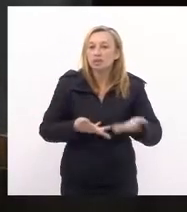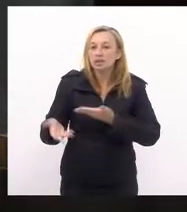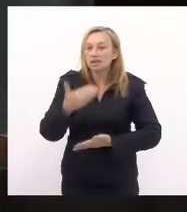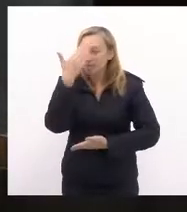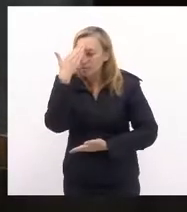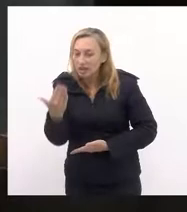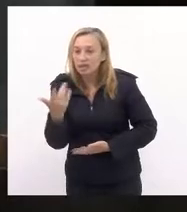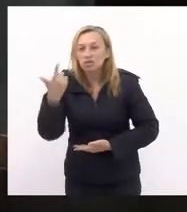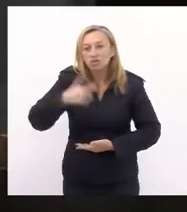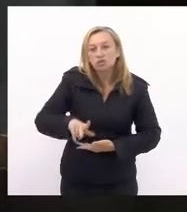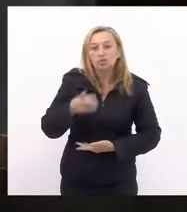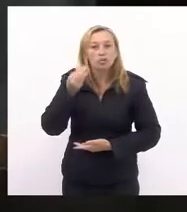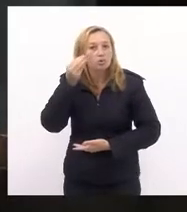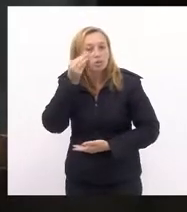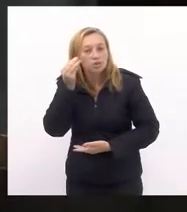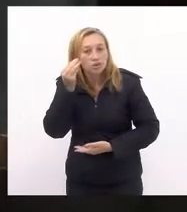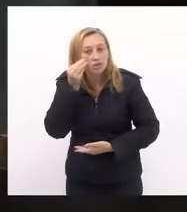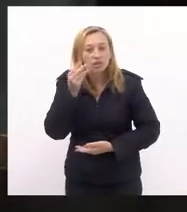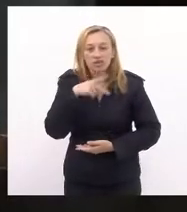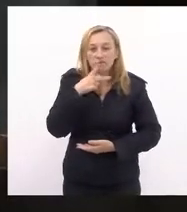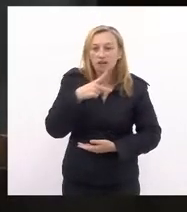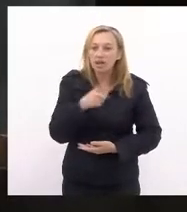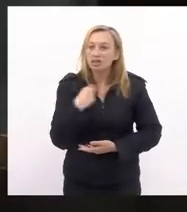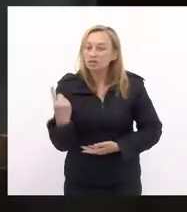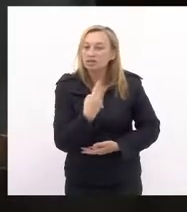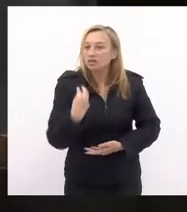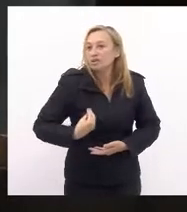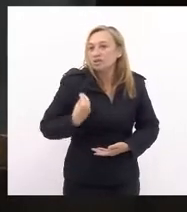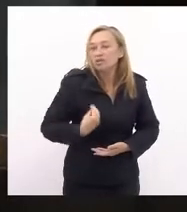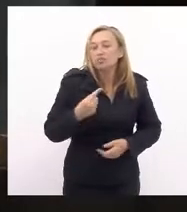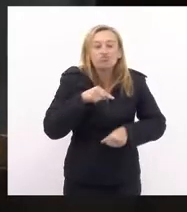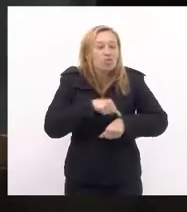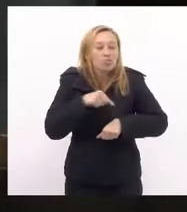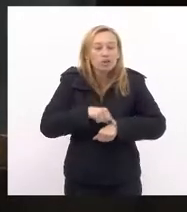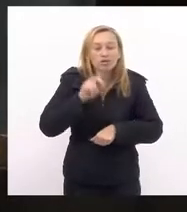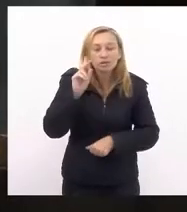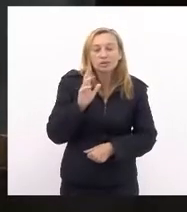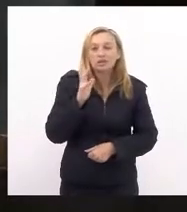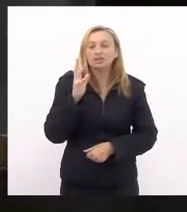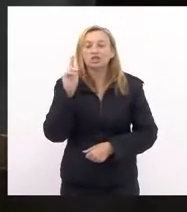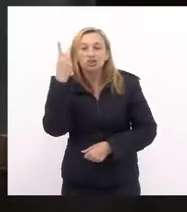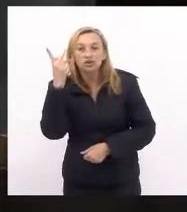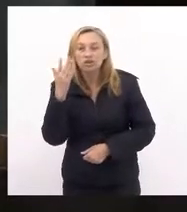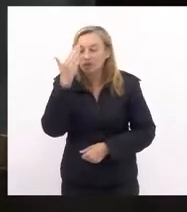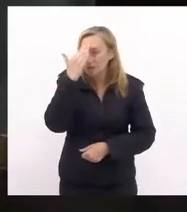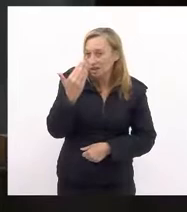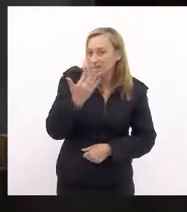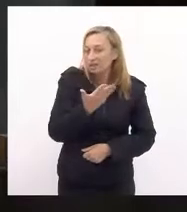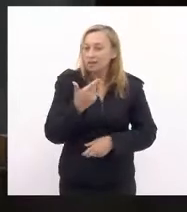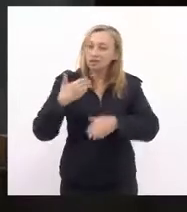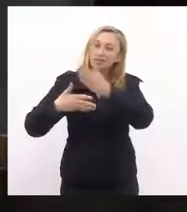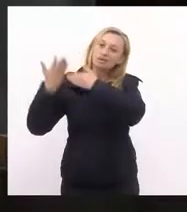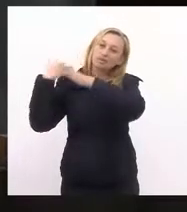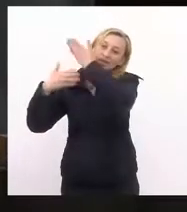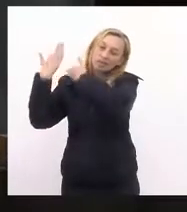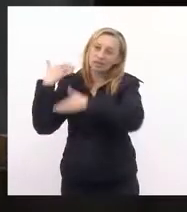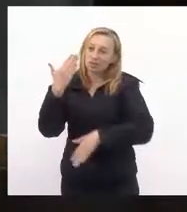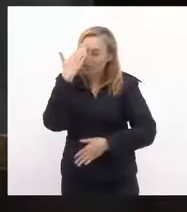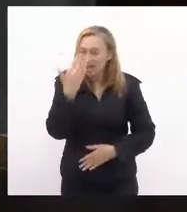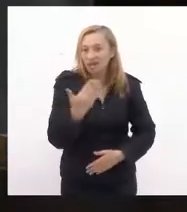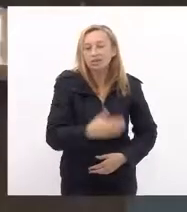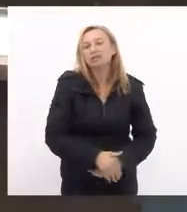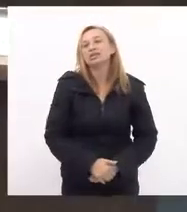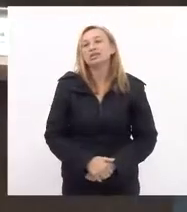vez a oportunidade e digo que estamos vivendo um momento histórico. Só tenho a agradecer aos antepassados. Muito